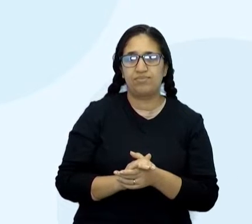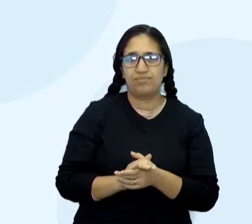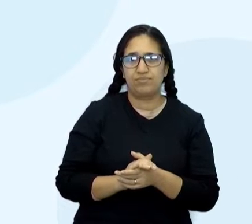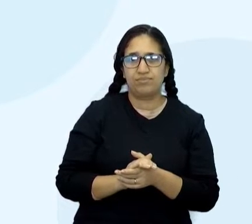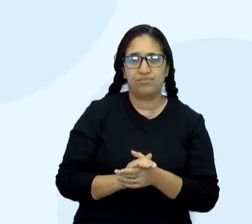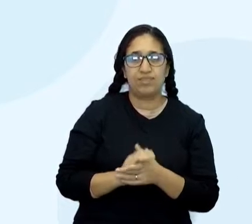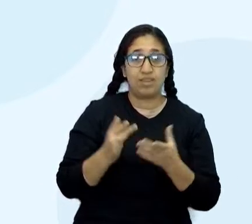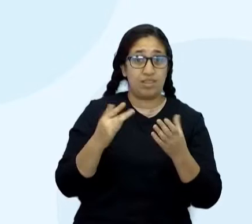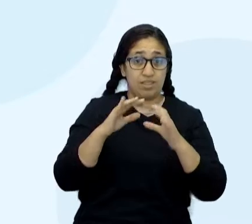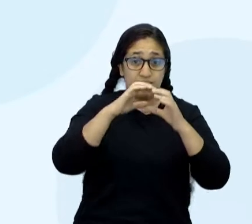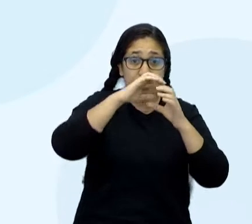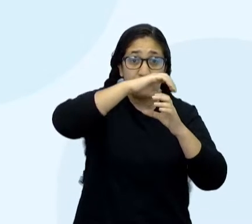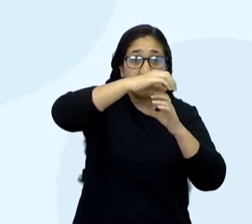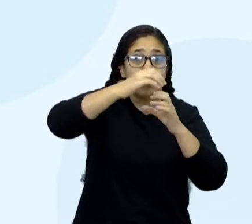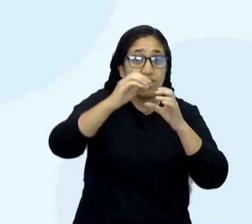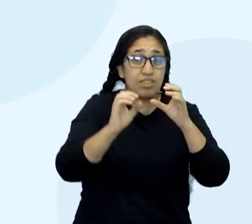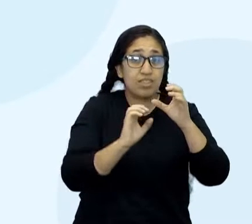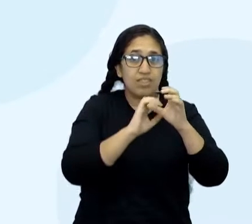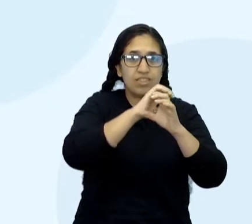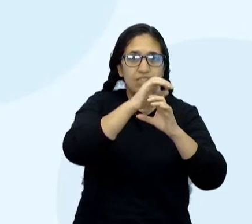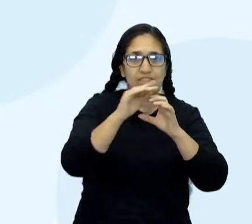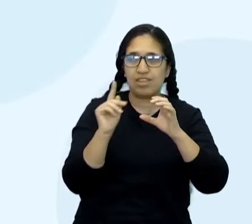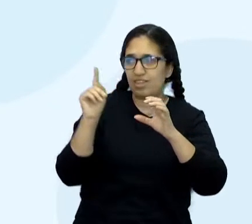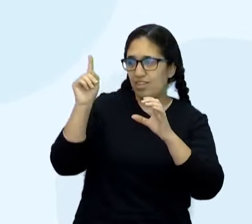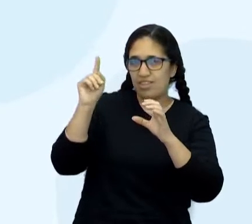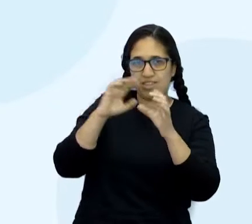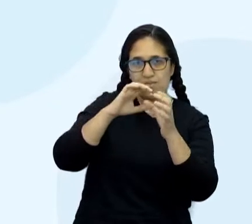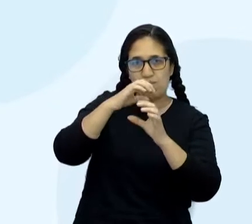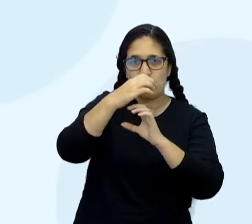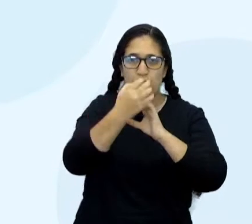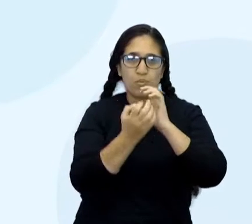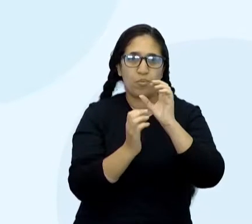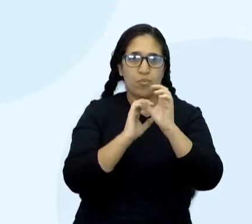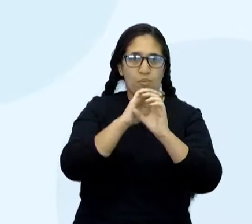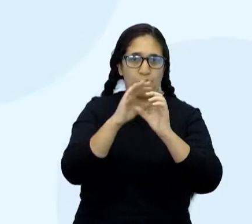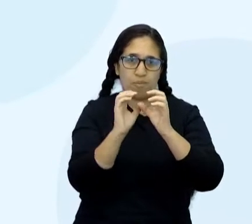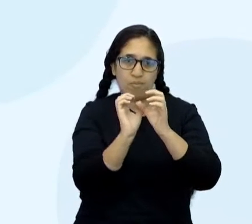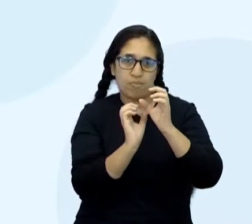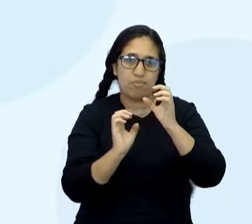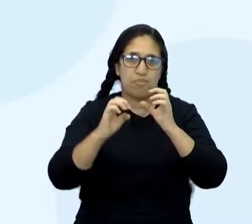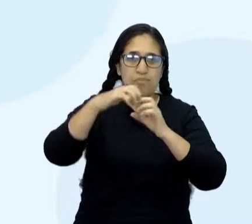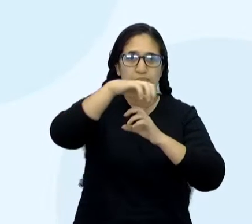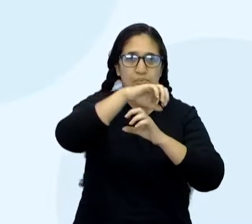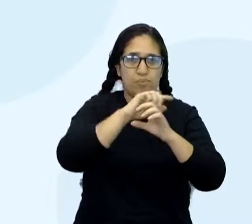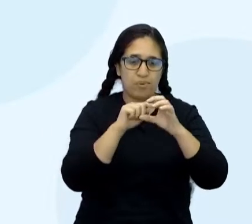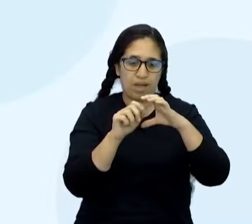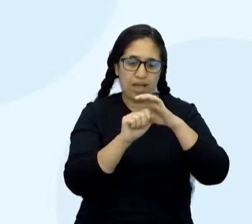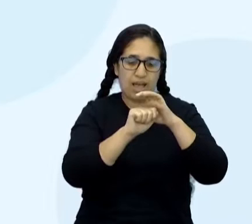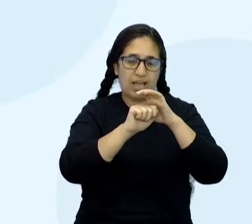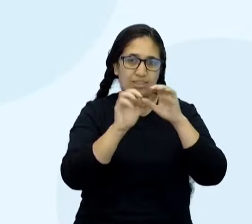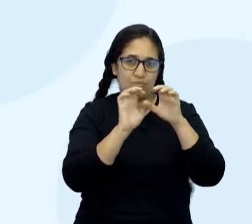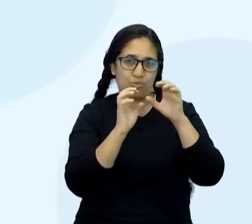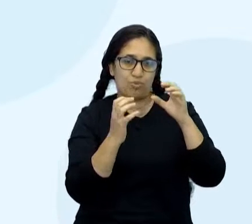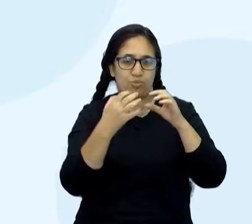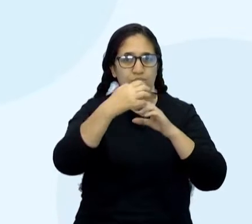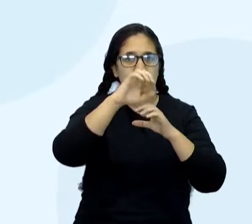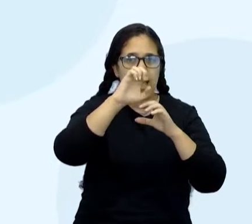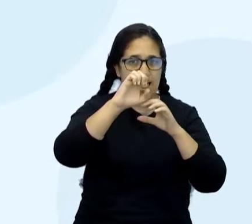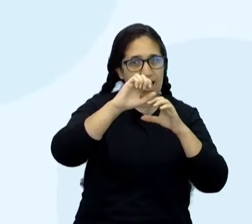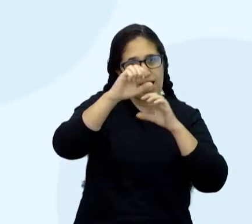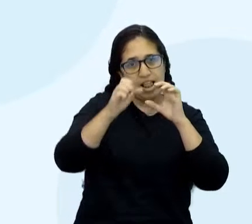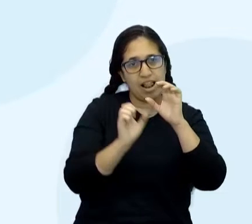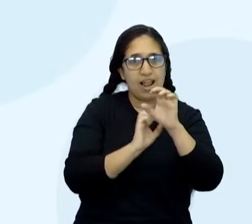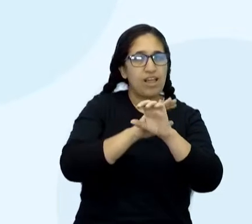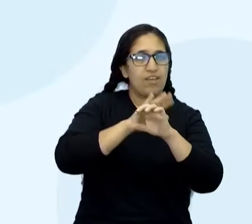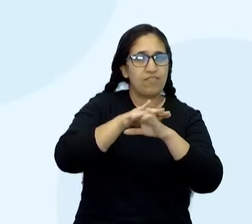esse motivo, a gente usa esse movimento do elétron mais para fora do átomo para produzir energia. Aliás,